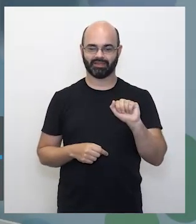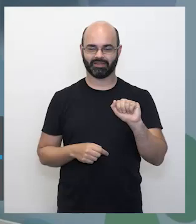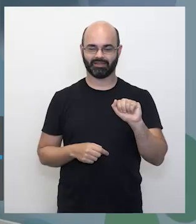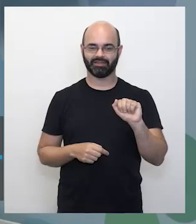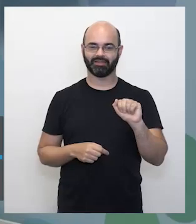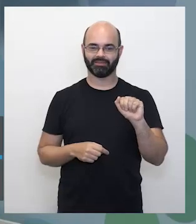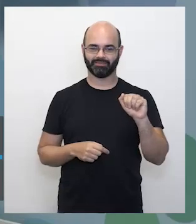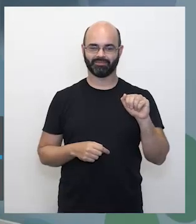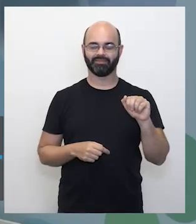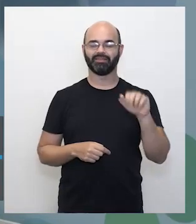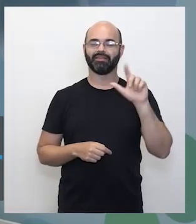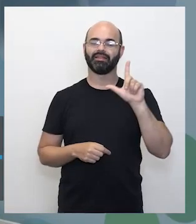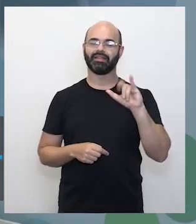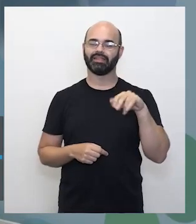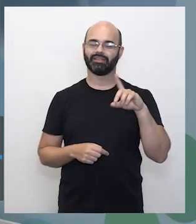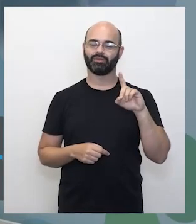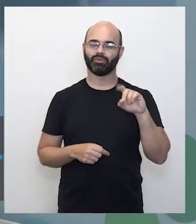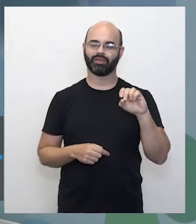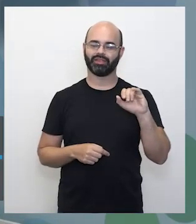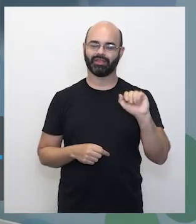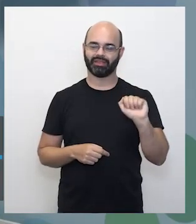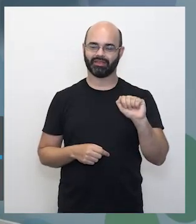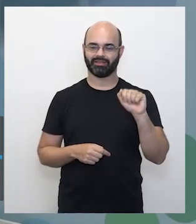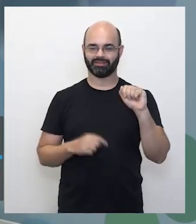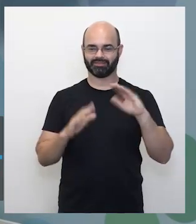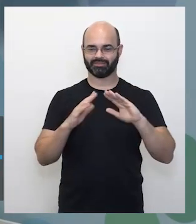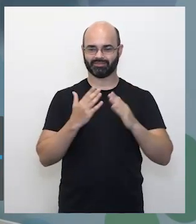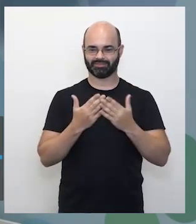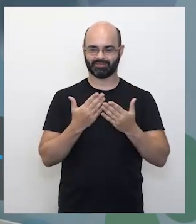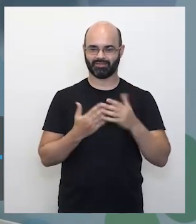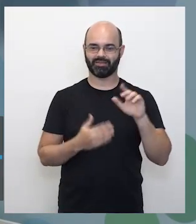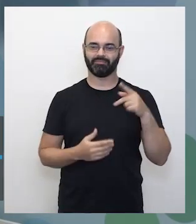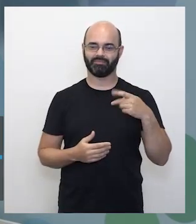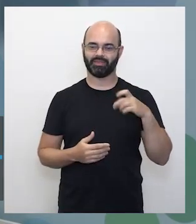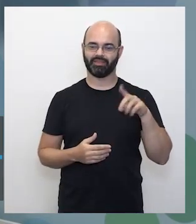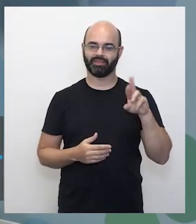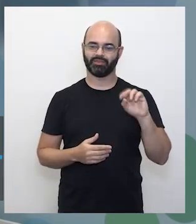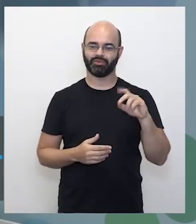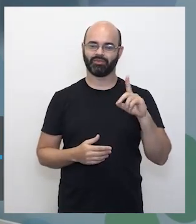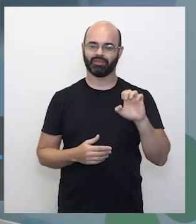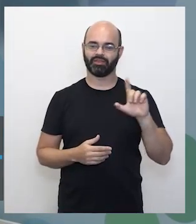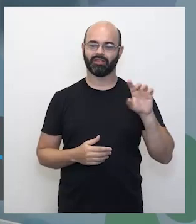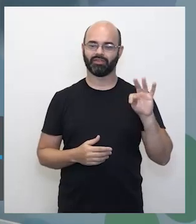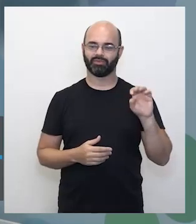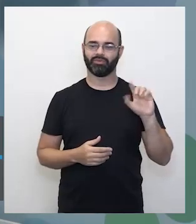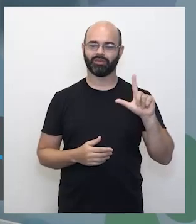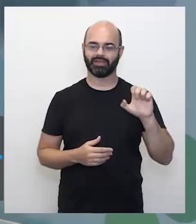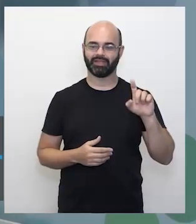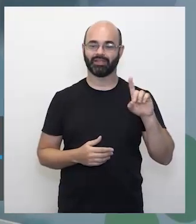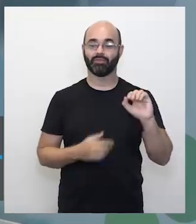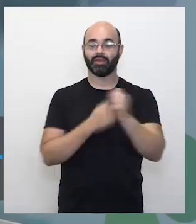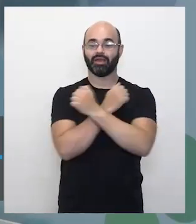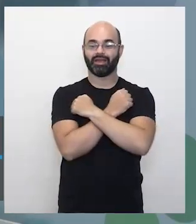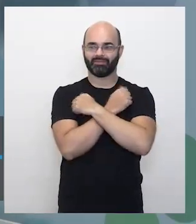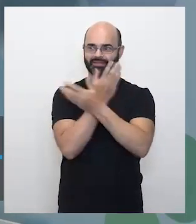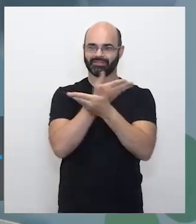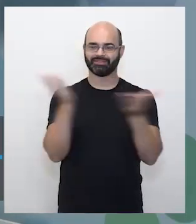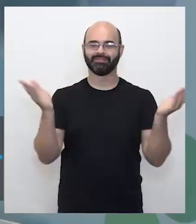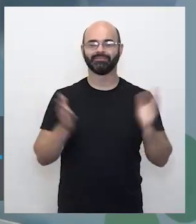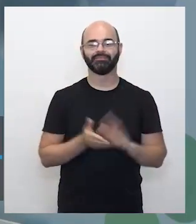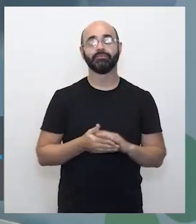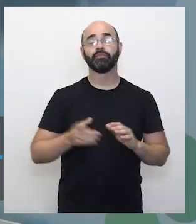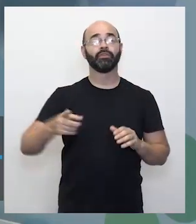para Lindóia, Escola Pedro de Toledo. Um abraço aí para todos os alunos da professora Maria de Lindóia. Gente, muito obrigada